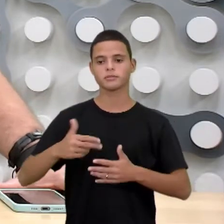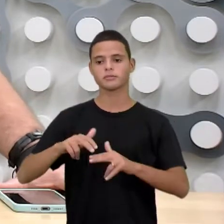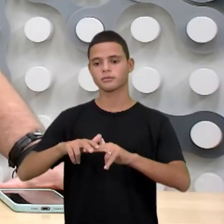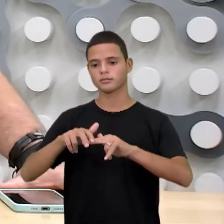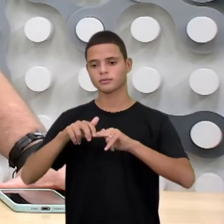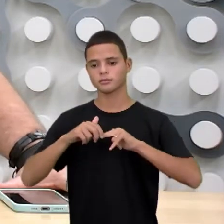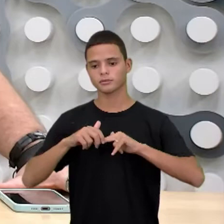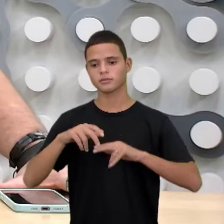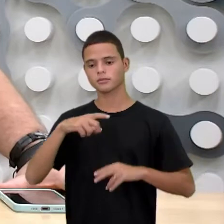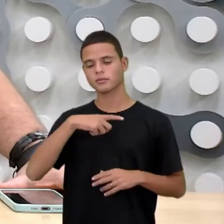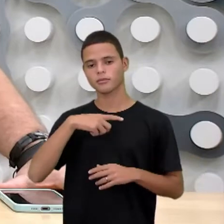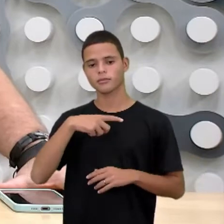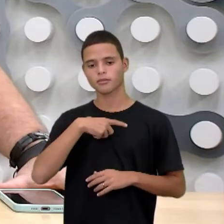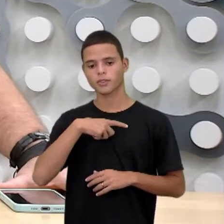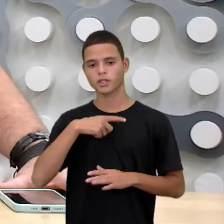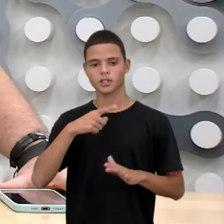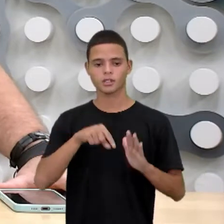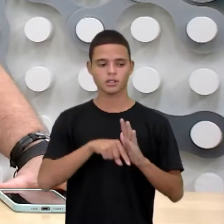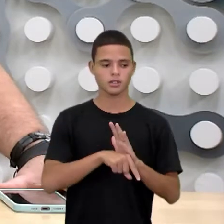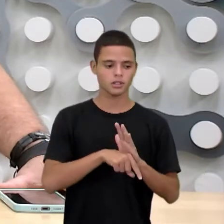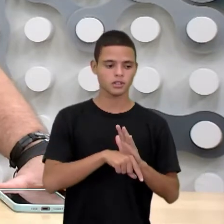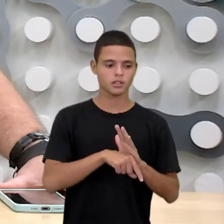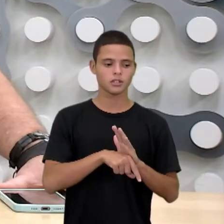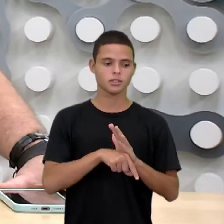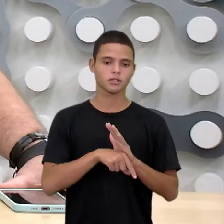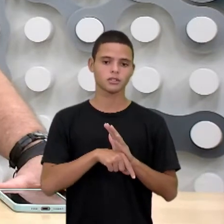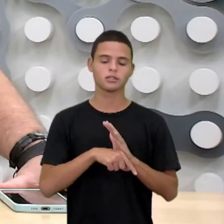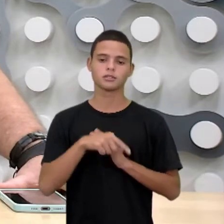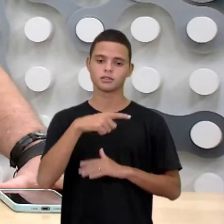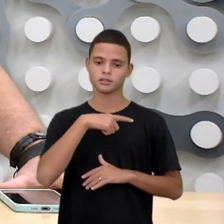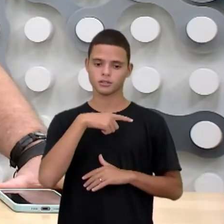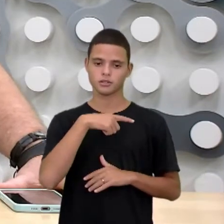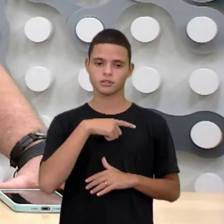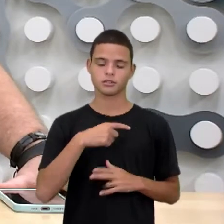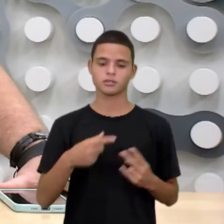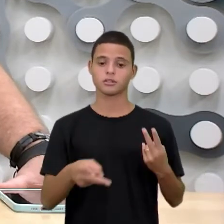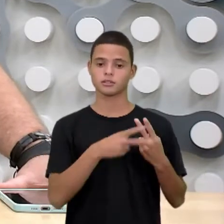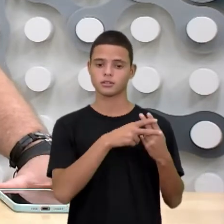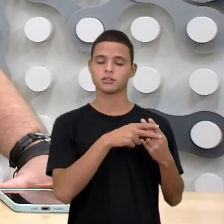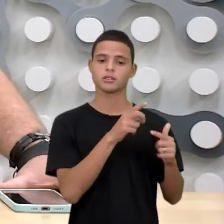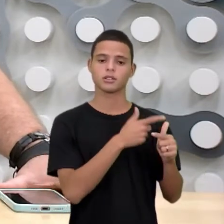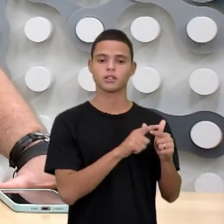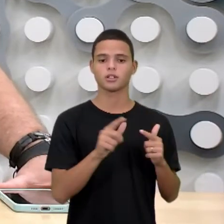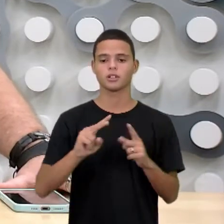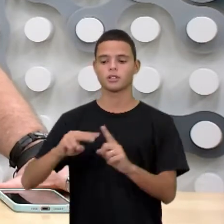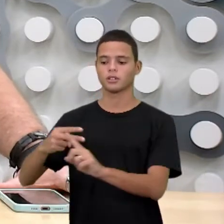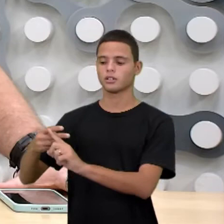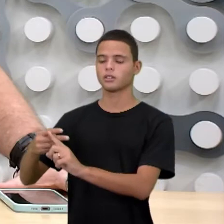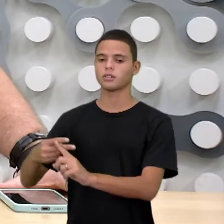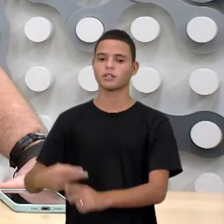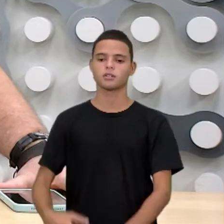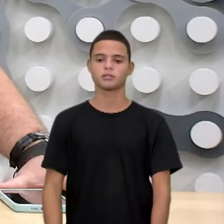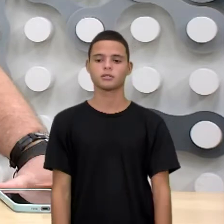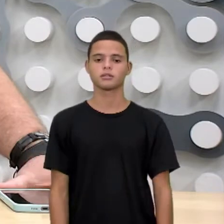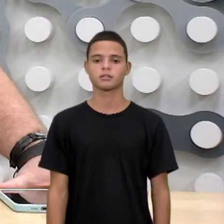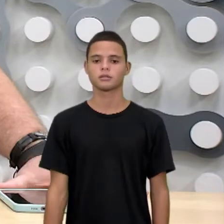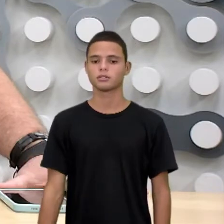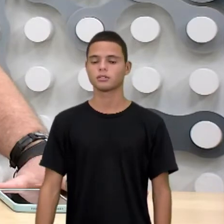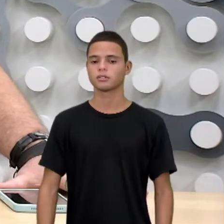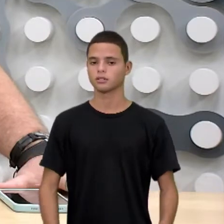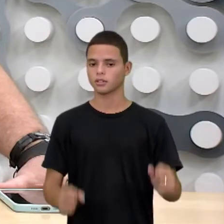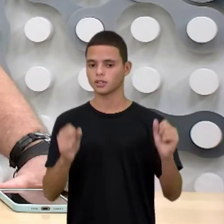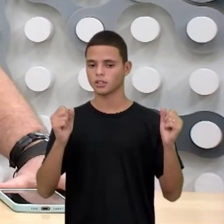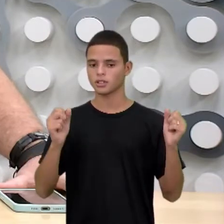né, tem lá o aprofundamento, tem essa denominação, hashtag Quem Divide Multiplica. Certo,